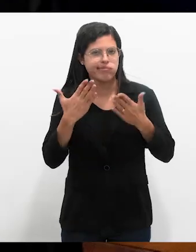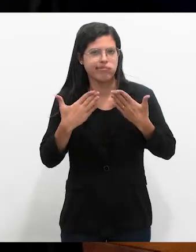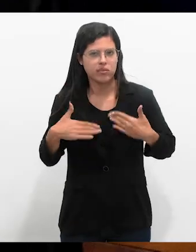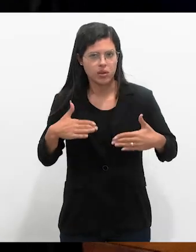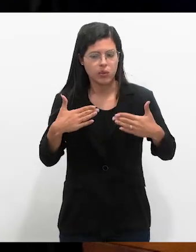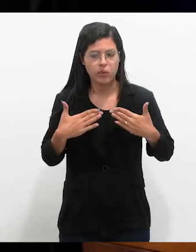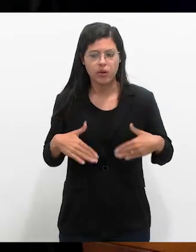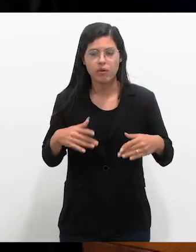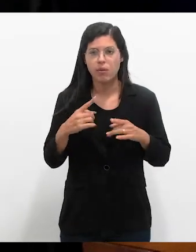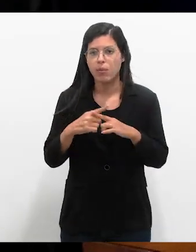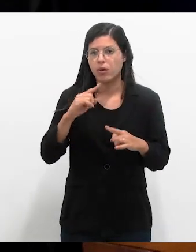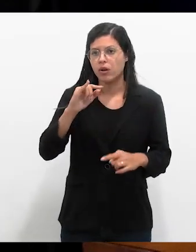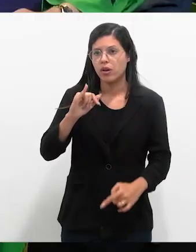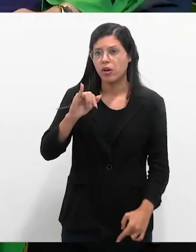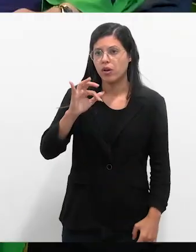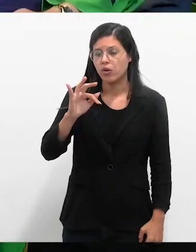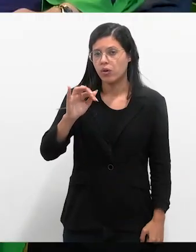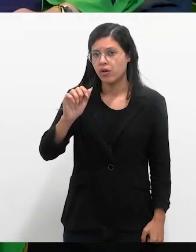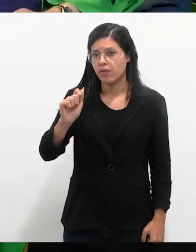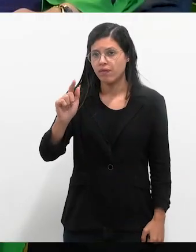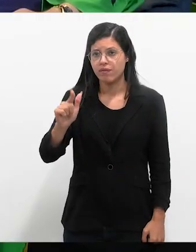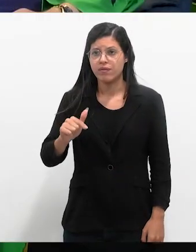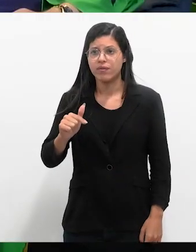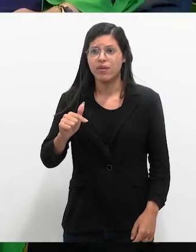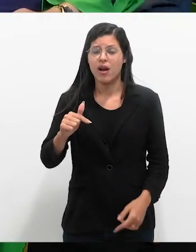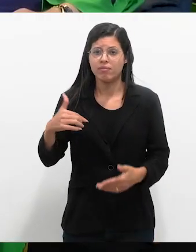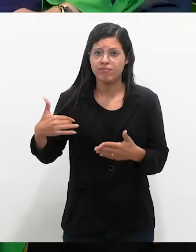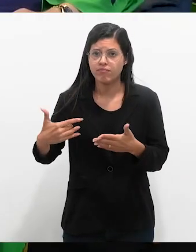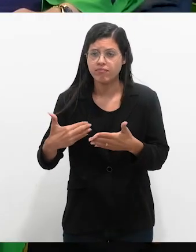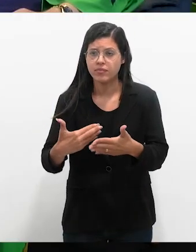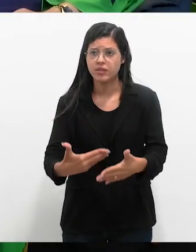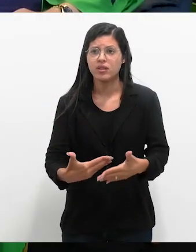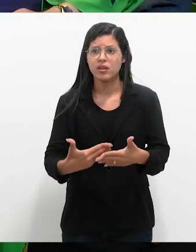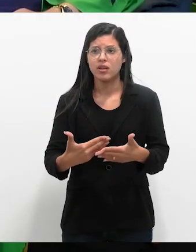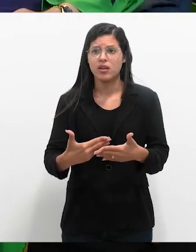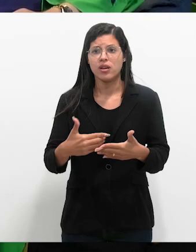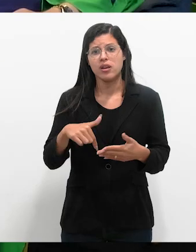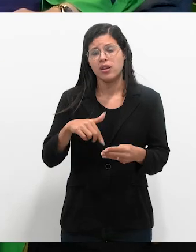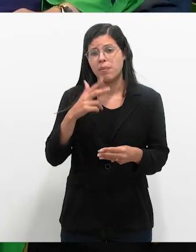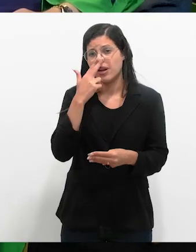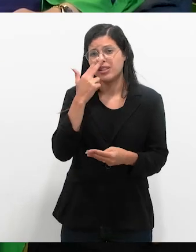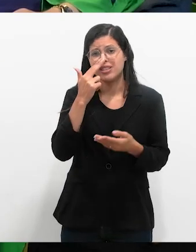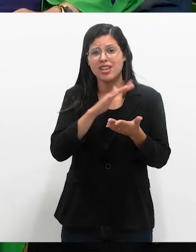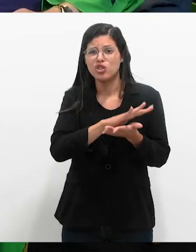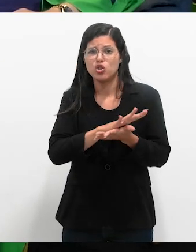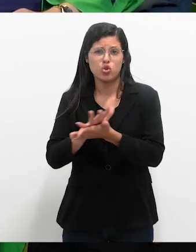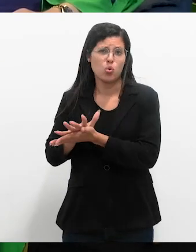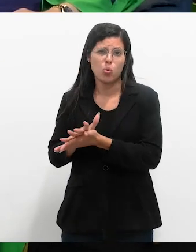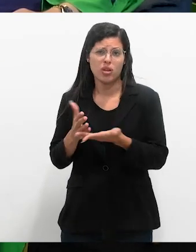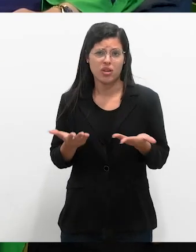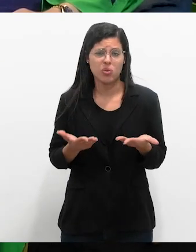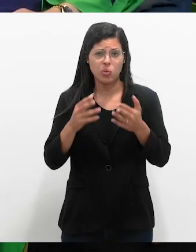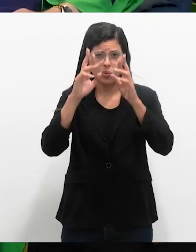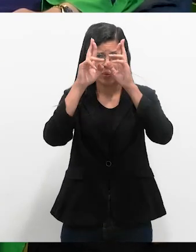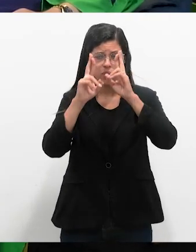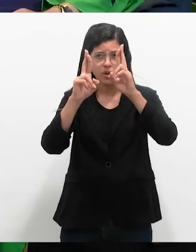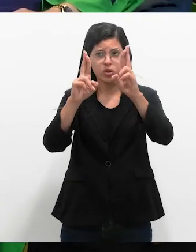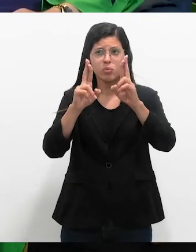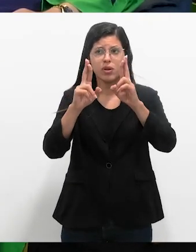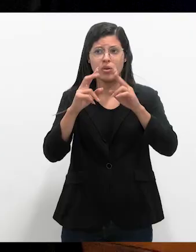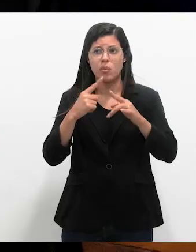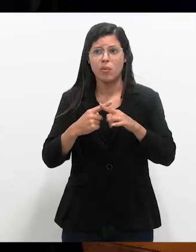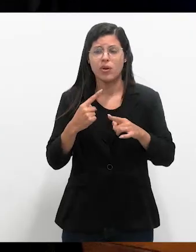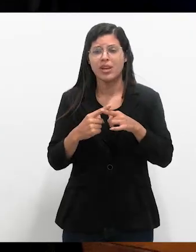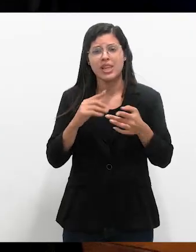mais tranquilidade. Porque o Ifá está chegando e, ao invés de agregar, está destruindo. Com todo respeito.